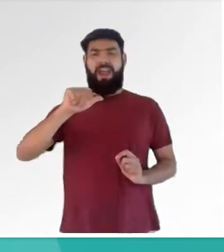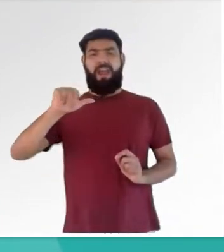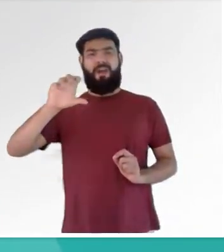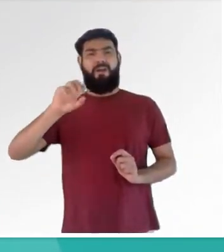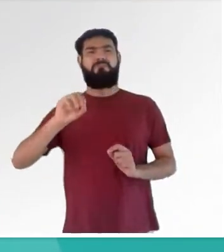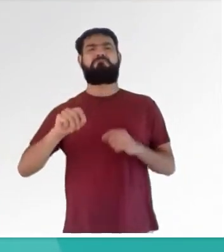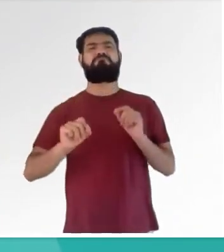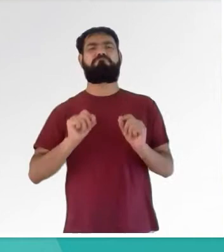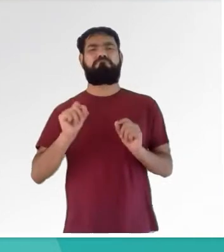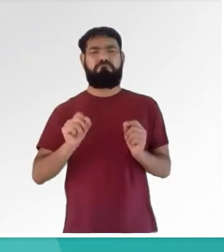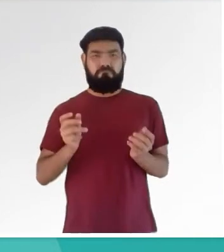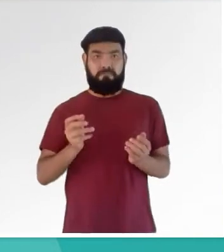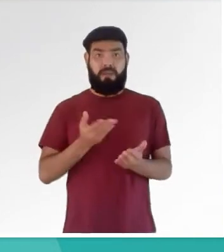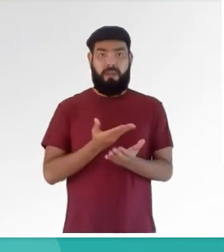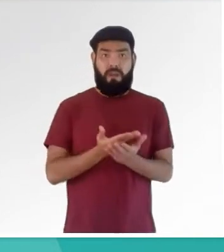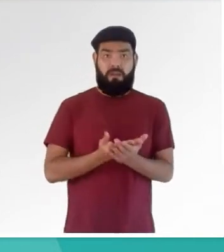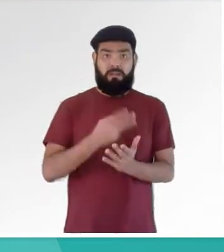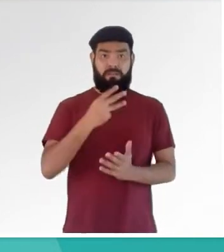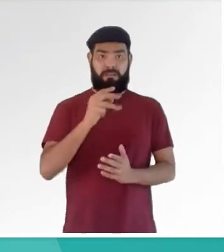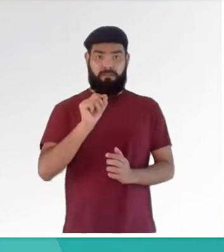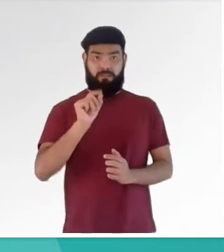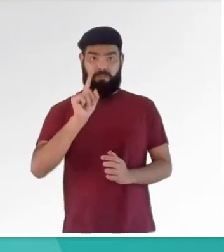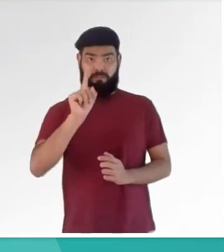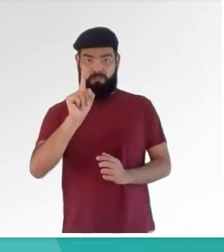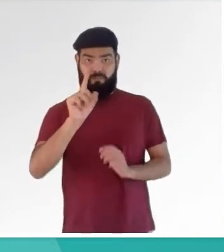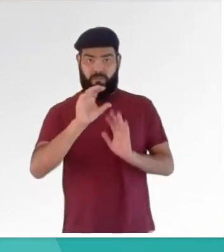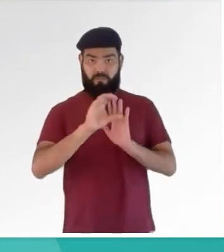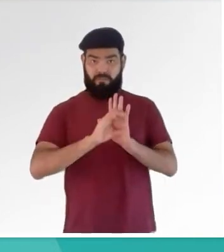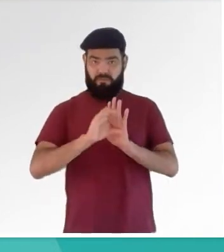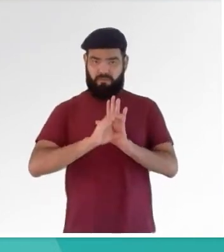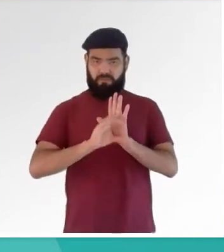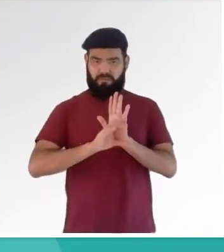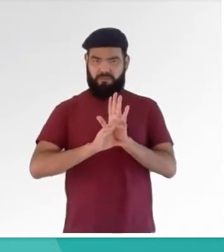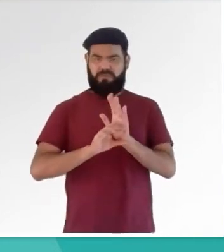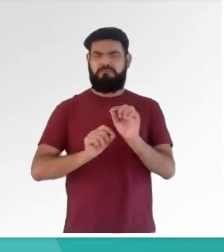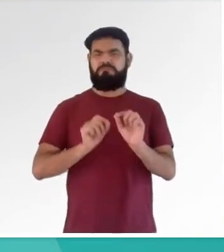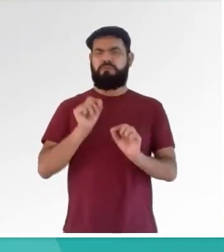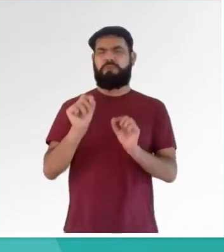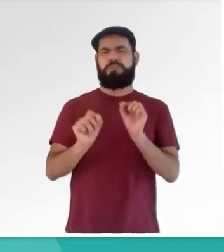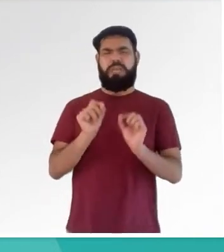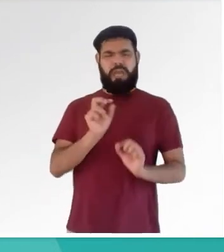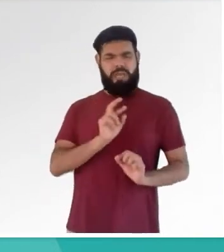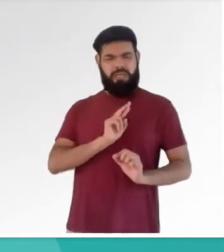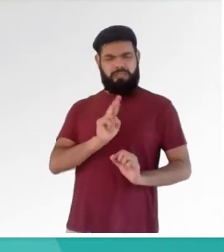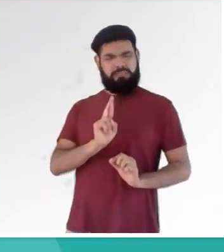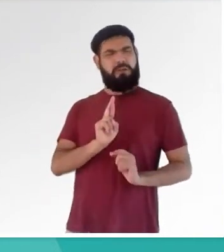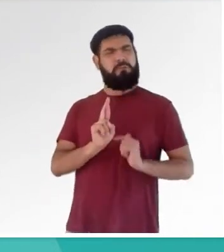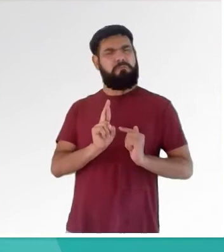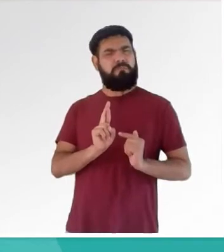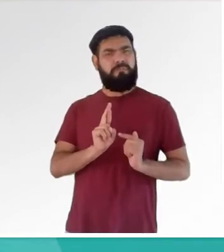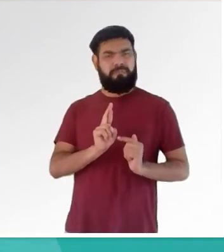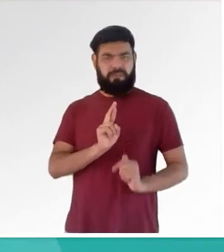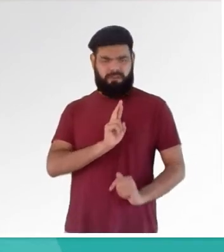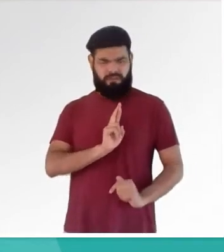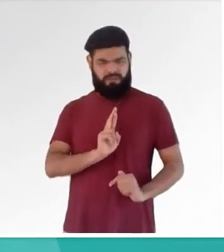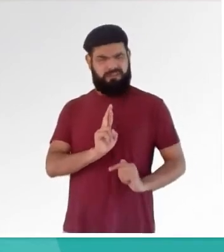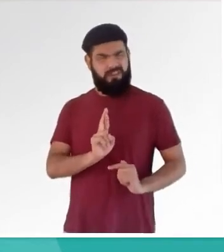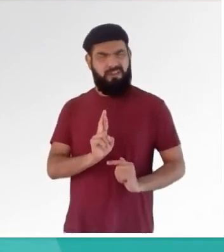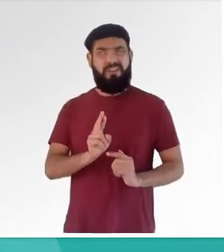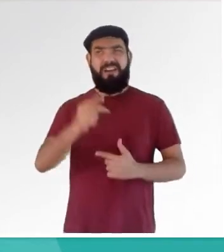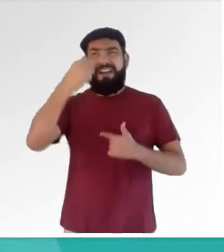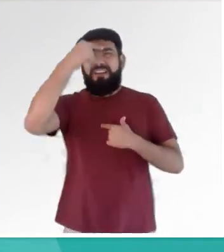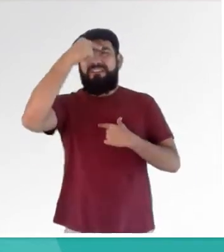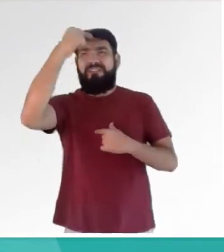Aula 3.1. Conteúdos. O que é a religião? Religião. Fé, devoção e